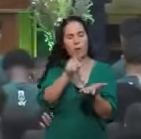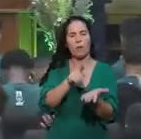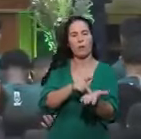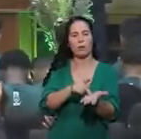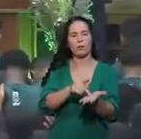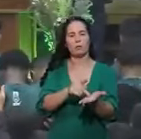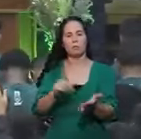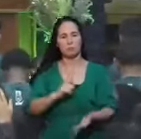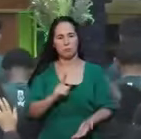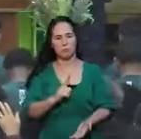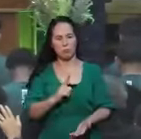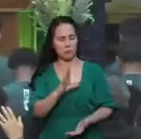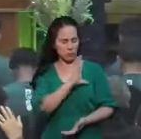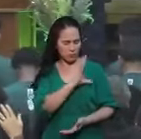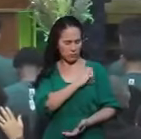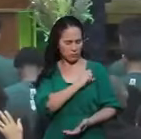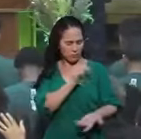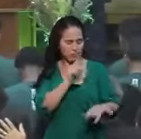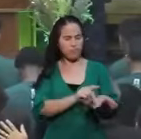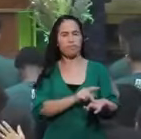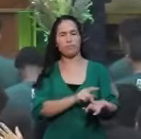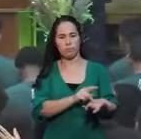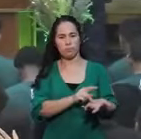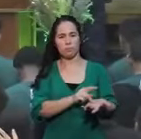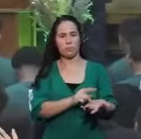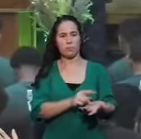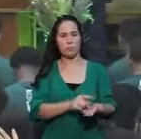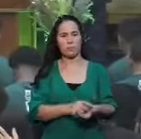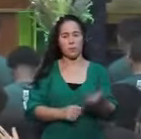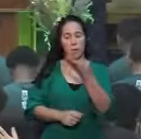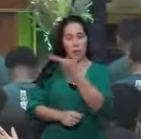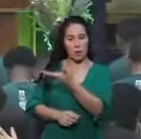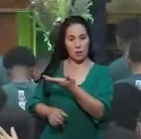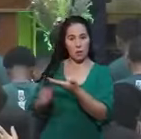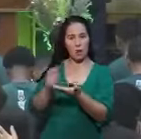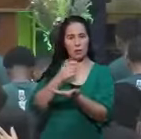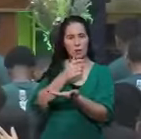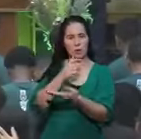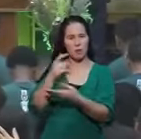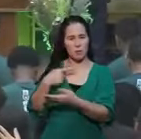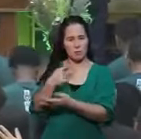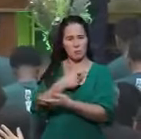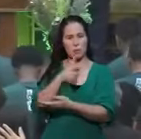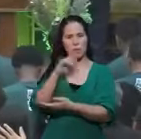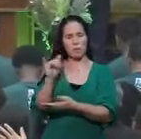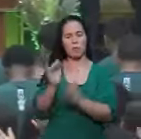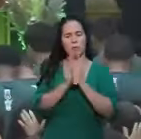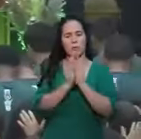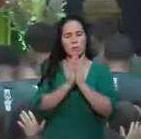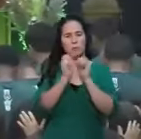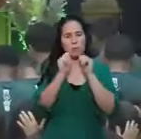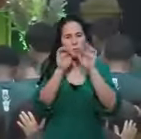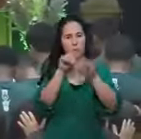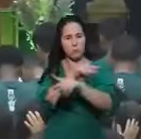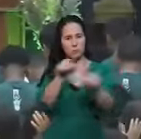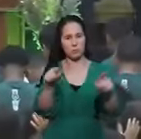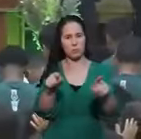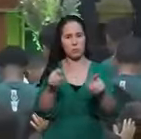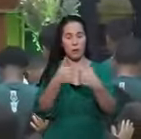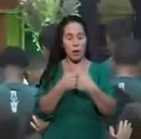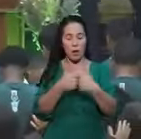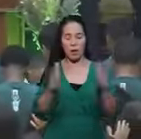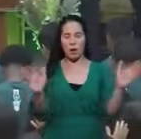no coração. Ele vai orar por vocês. Está aberto o 17º